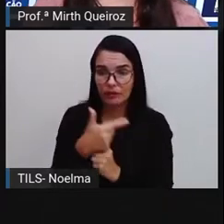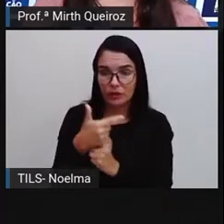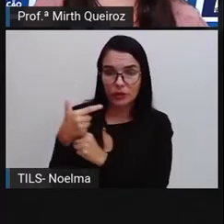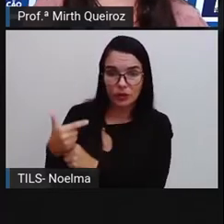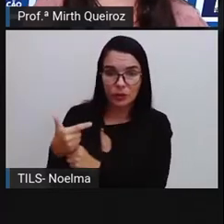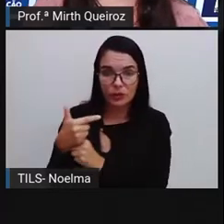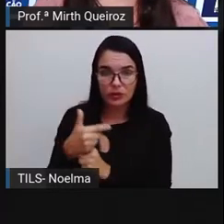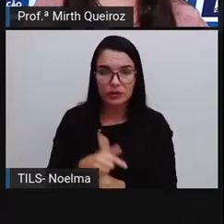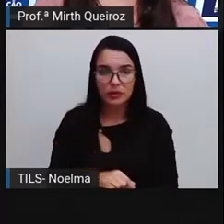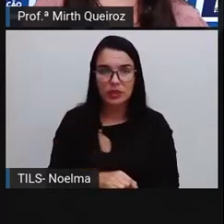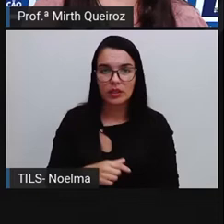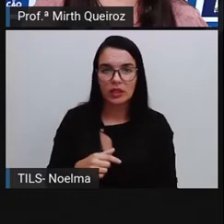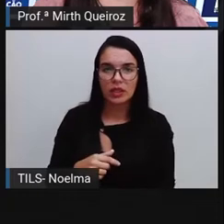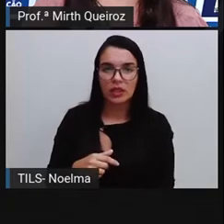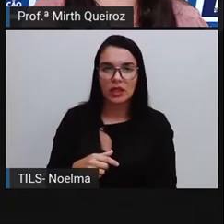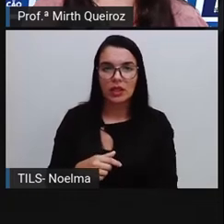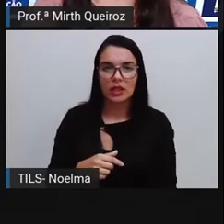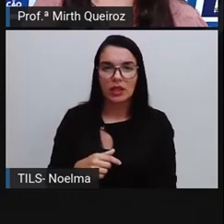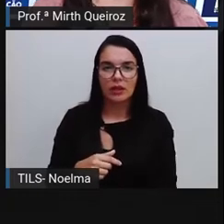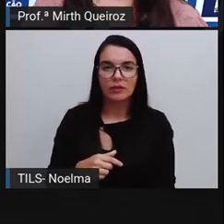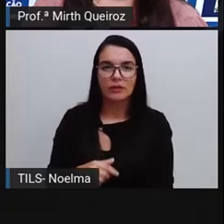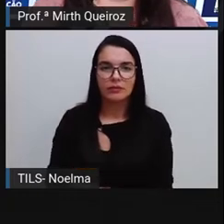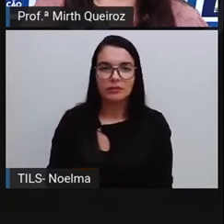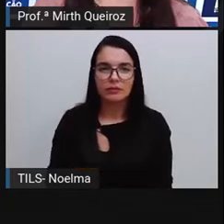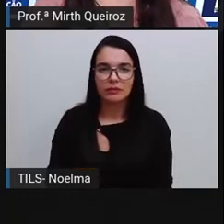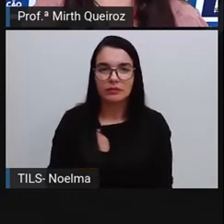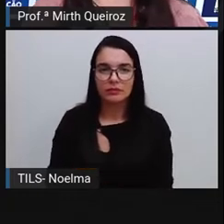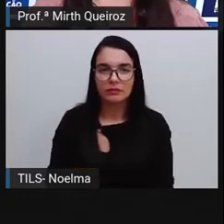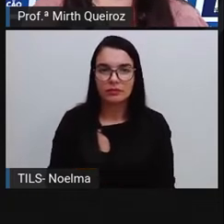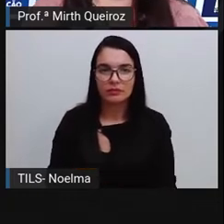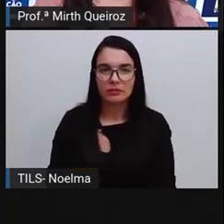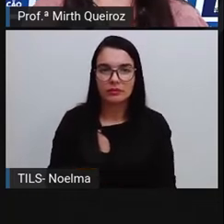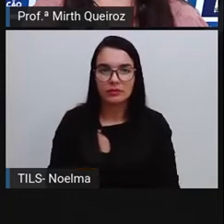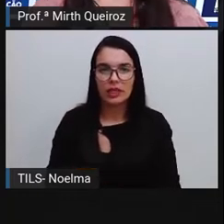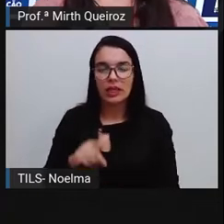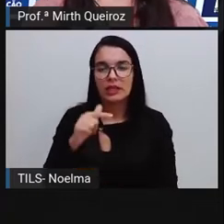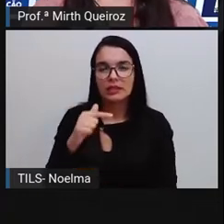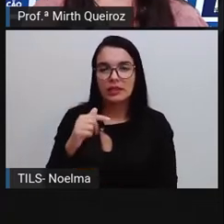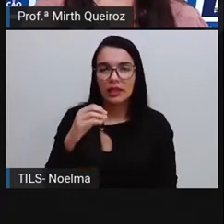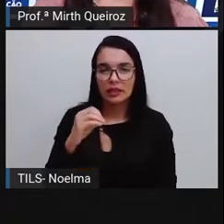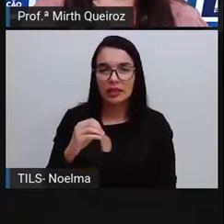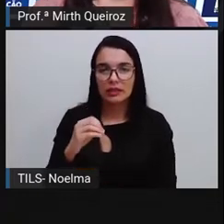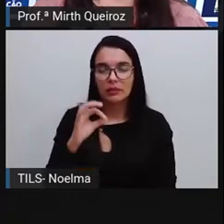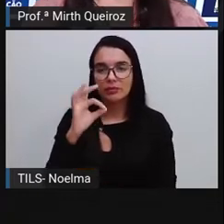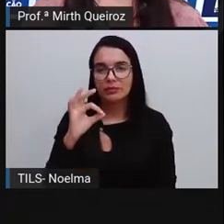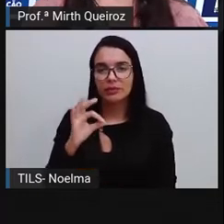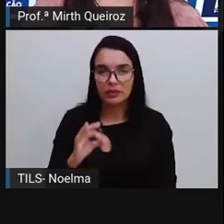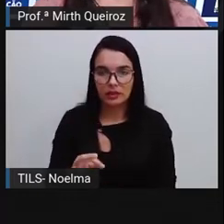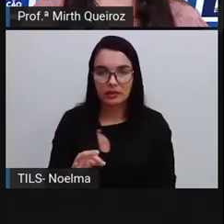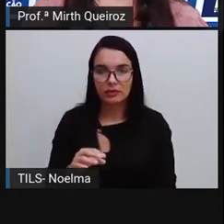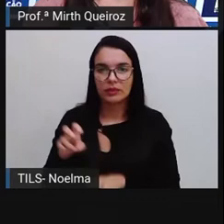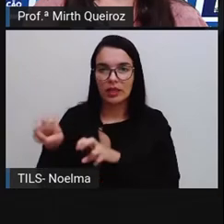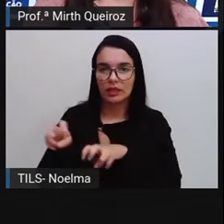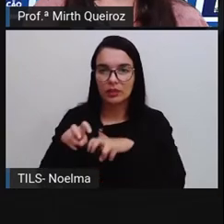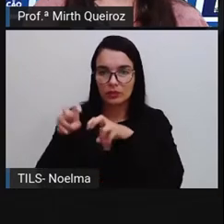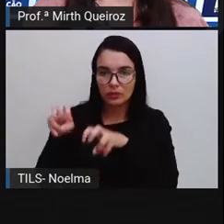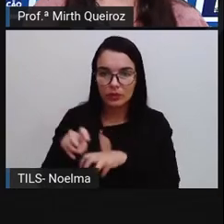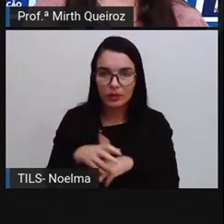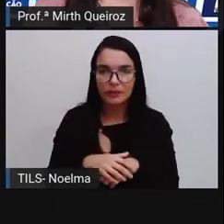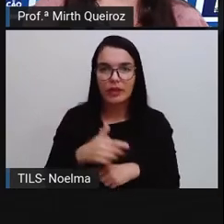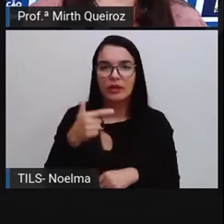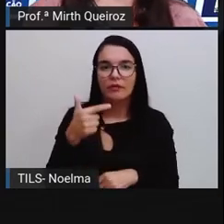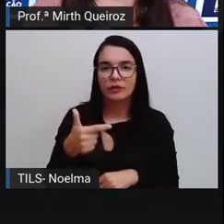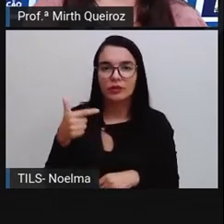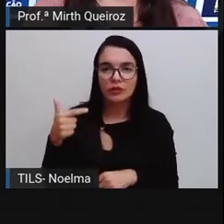doméstico oito por cento e vinte e dois perdão setenta por cento da Agricultura 22 por cento da indústria